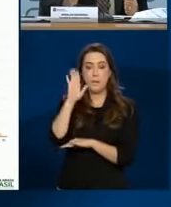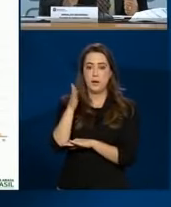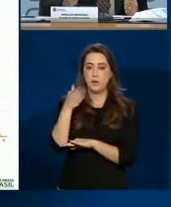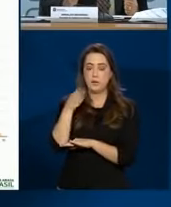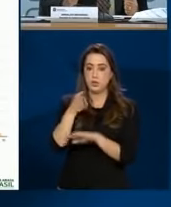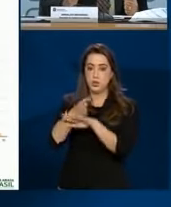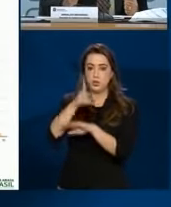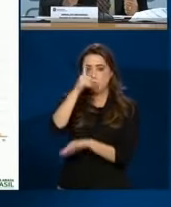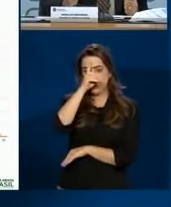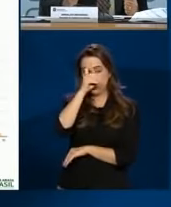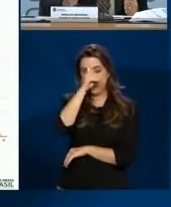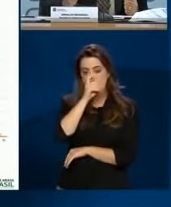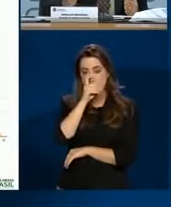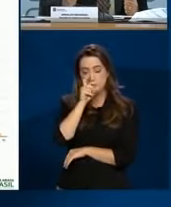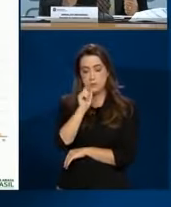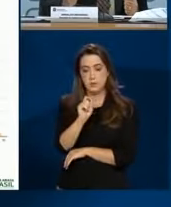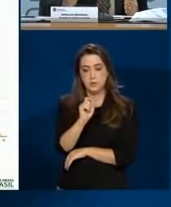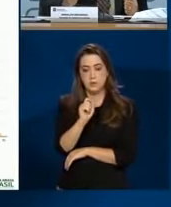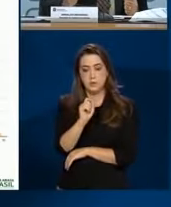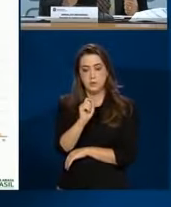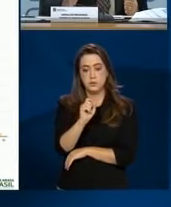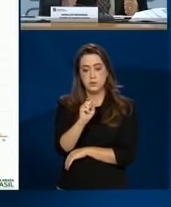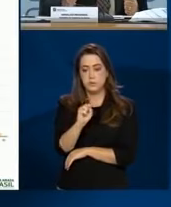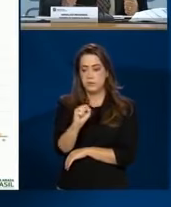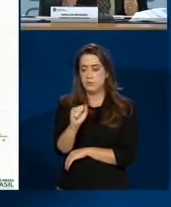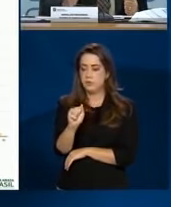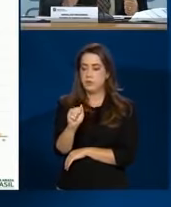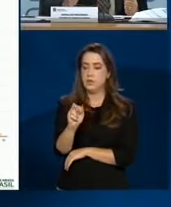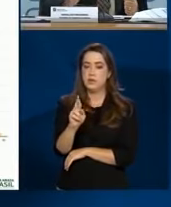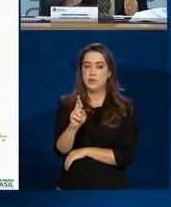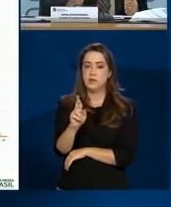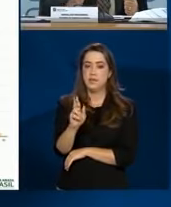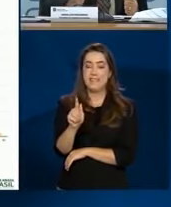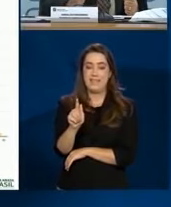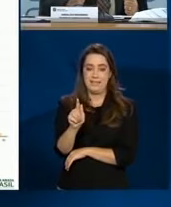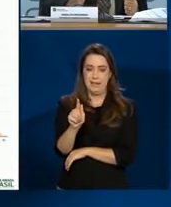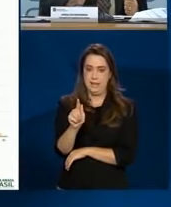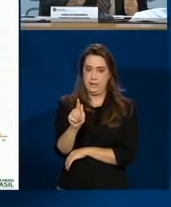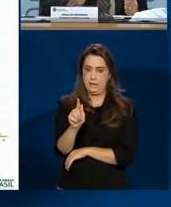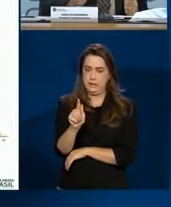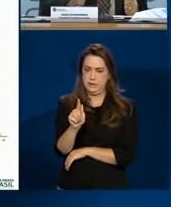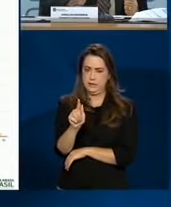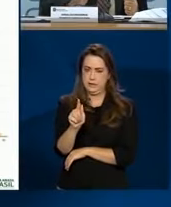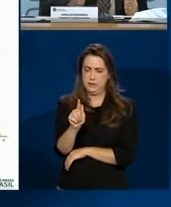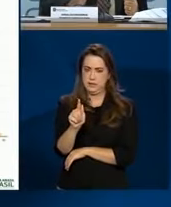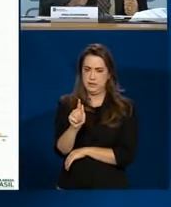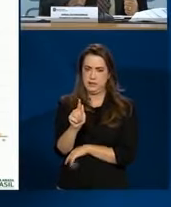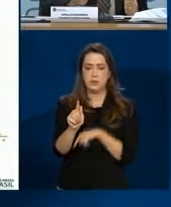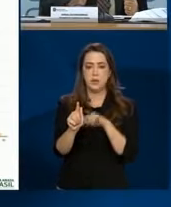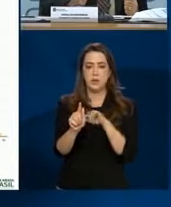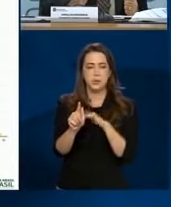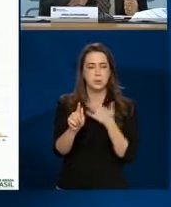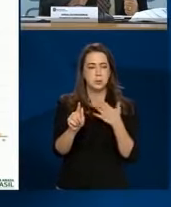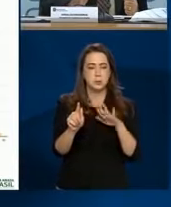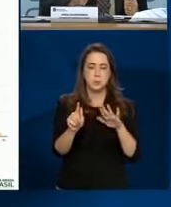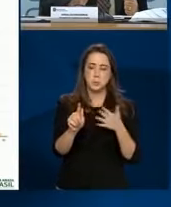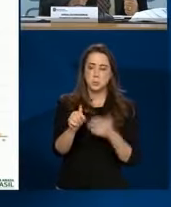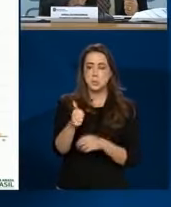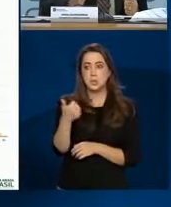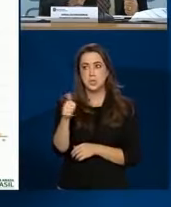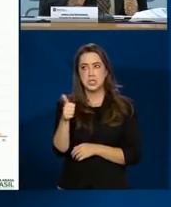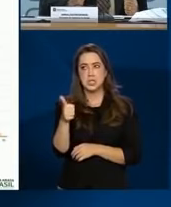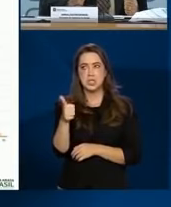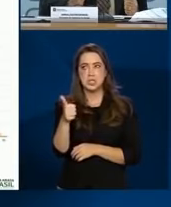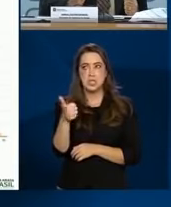dos óbitos por SRAG, por Covid, na região norte, ficou em torno da